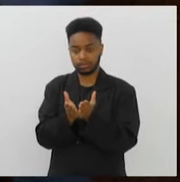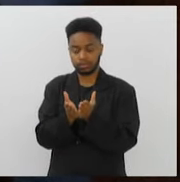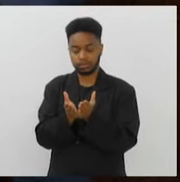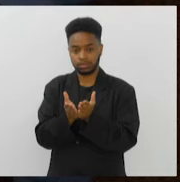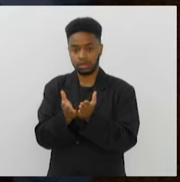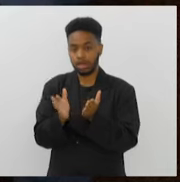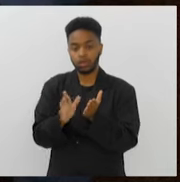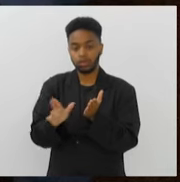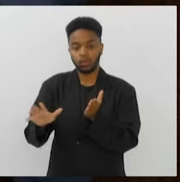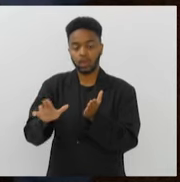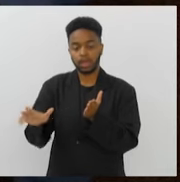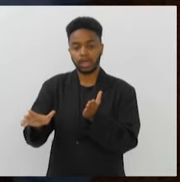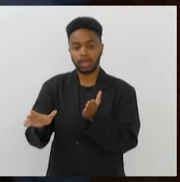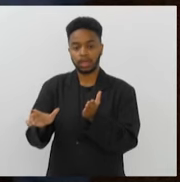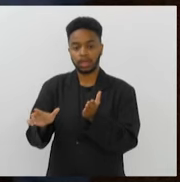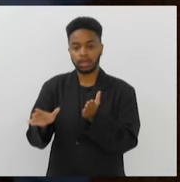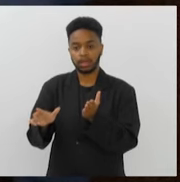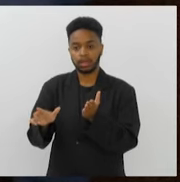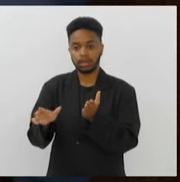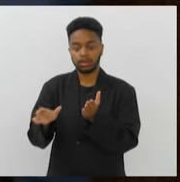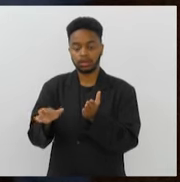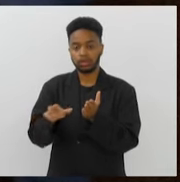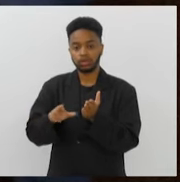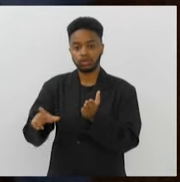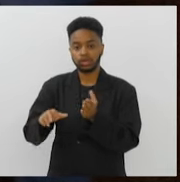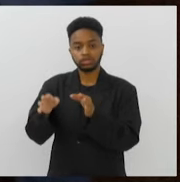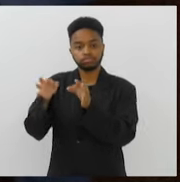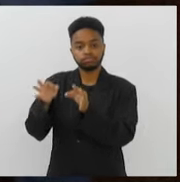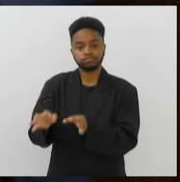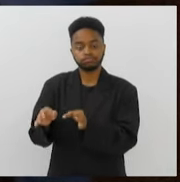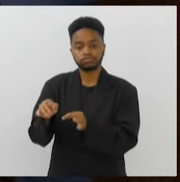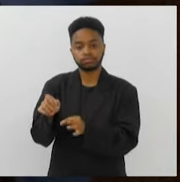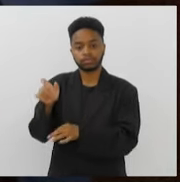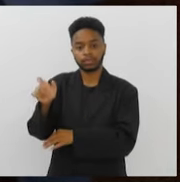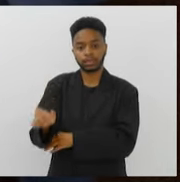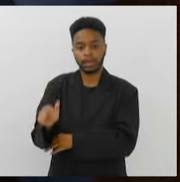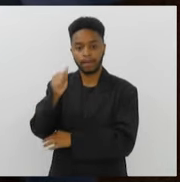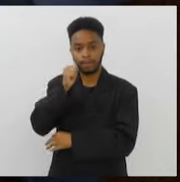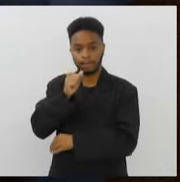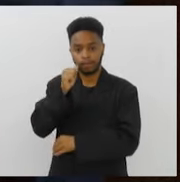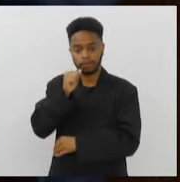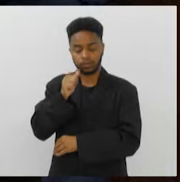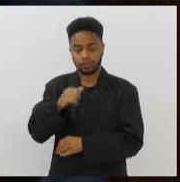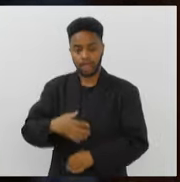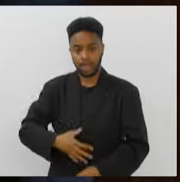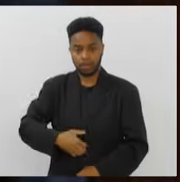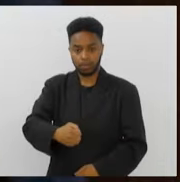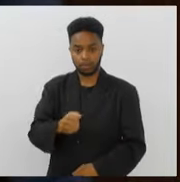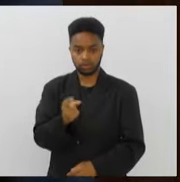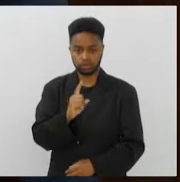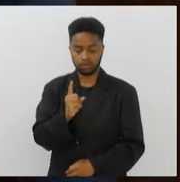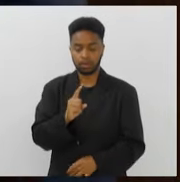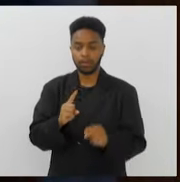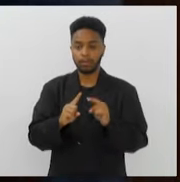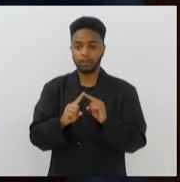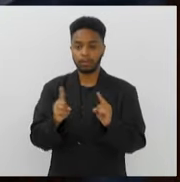não é digno de que esta mulher ela aborte seu filho.